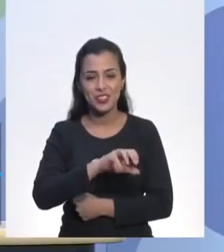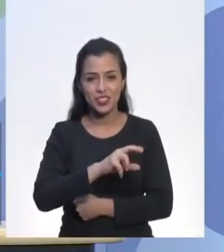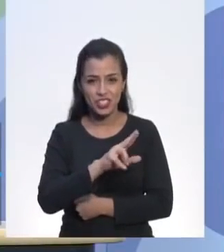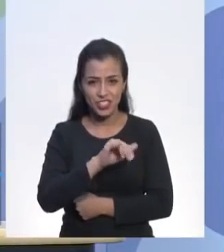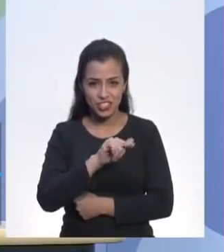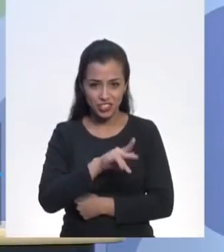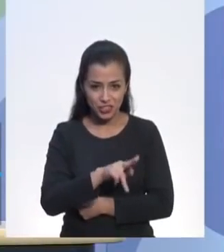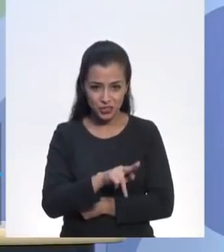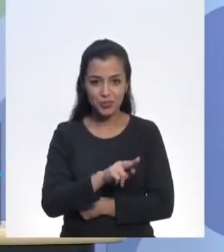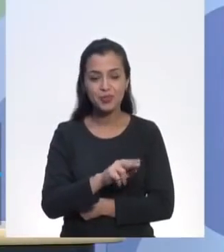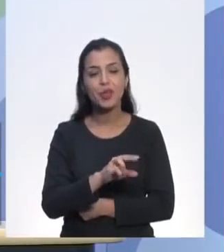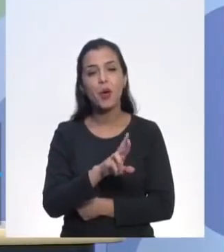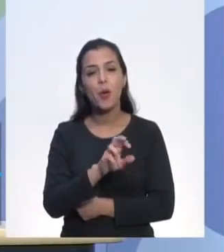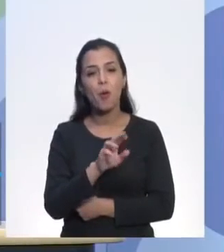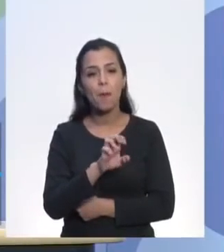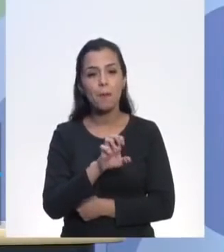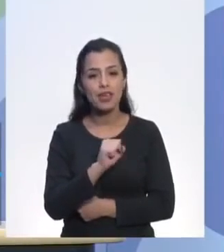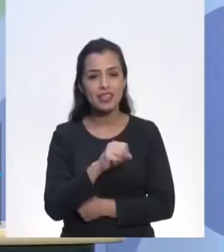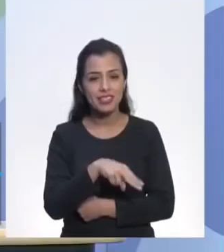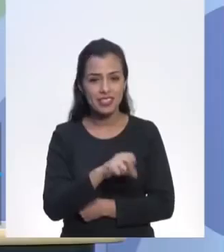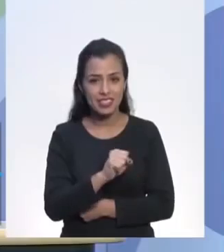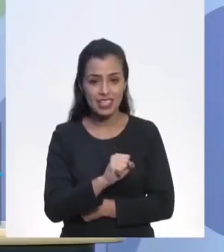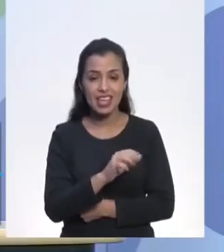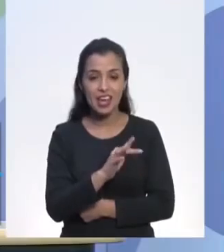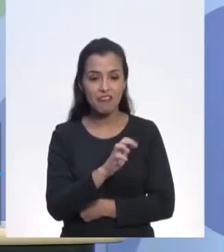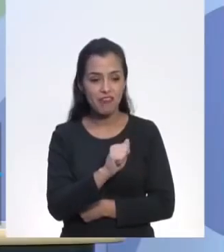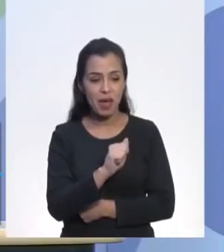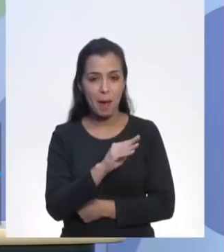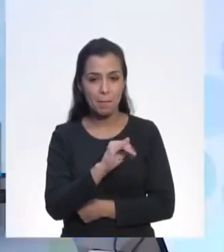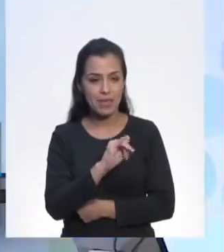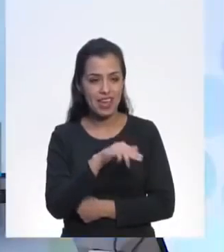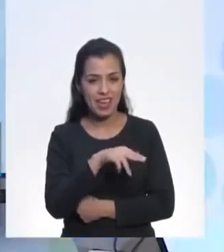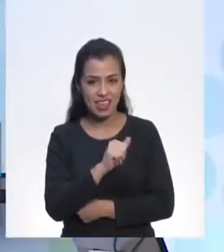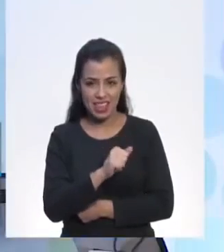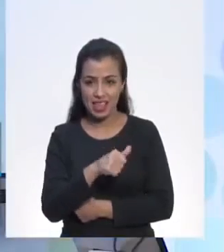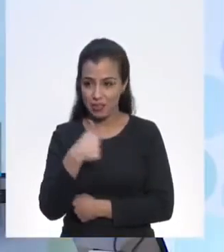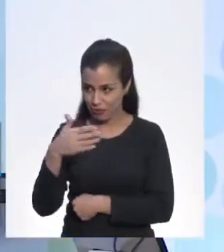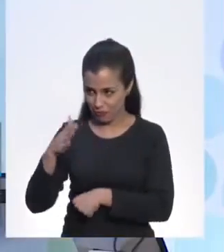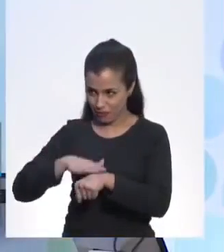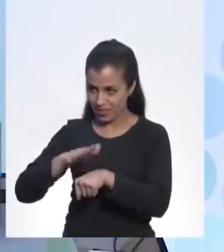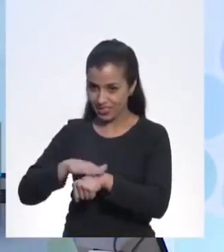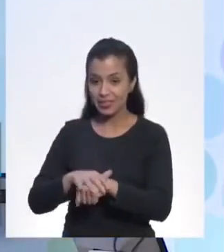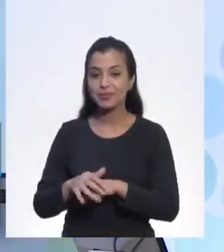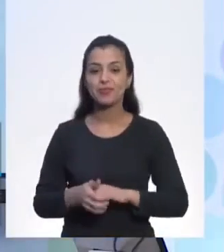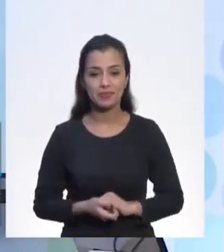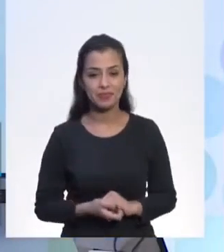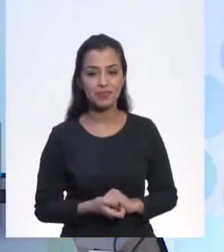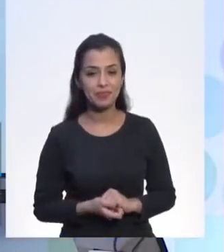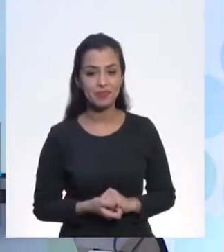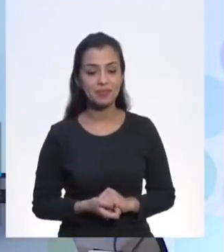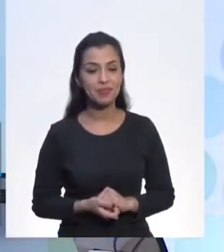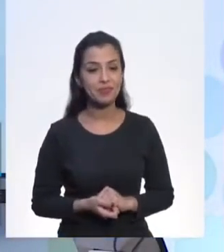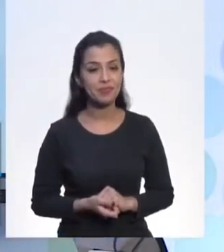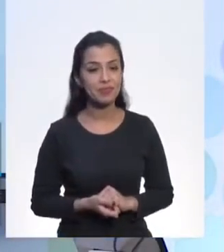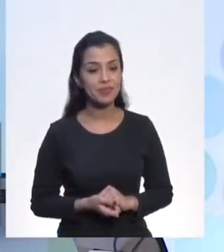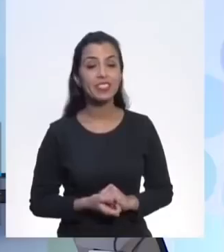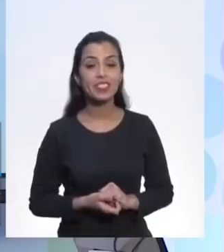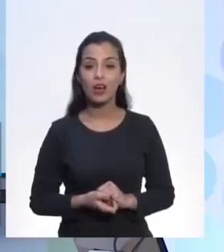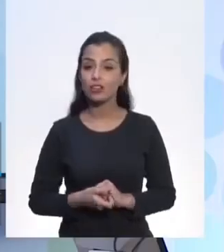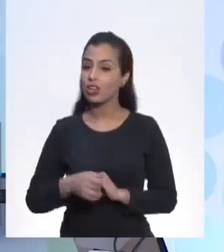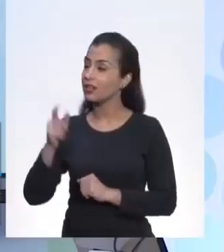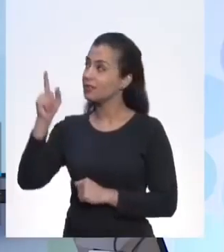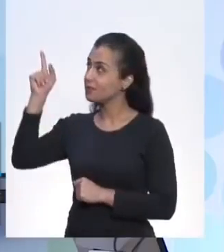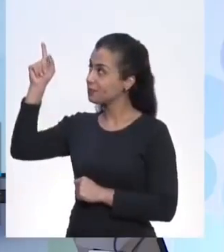Júlia, o Rubens e a Fabiana. E aí, professora Inês, vamos fazer? Vamos. Pessoal, eu já escrevi a nossa função